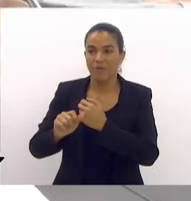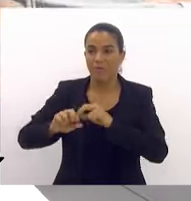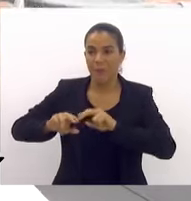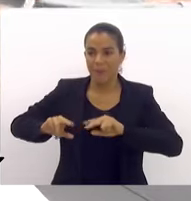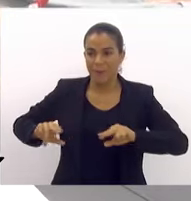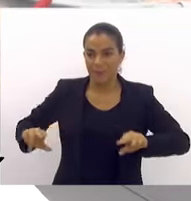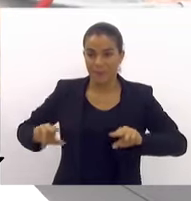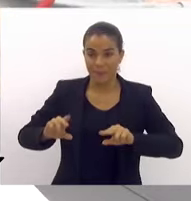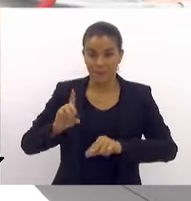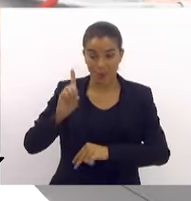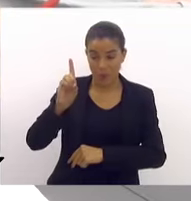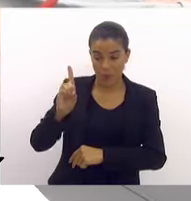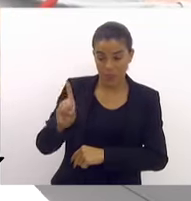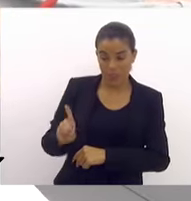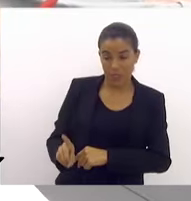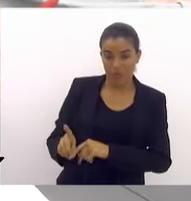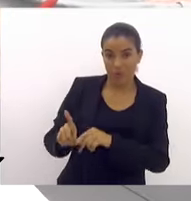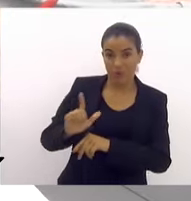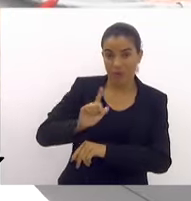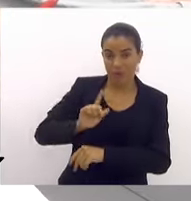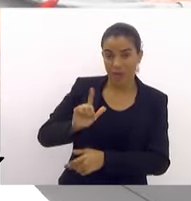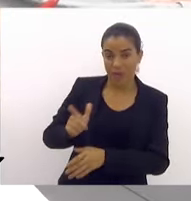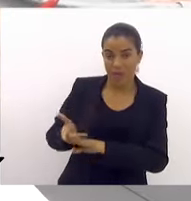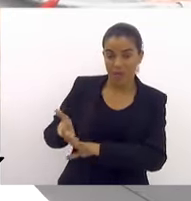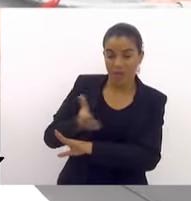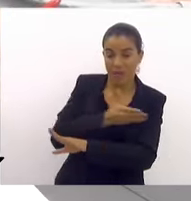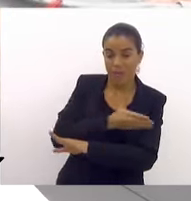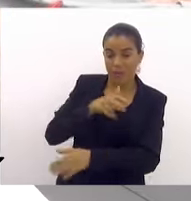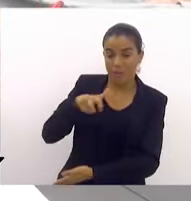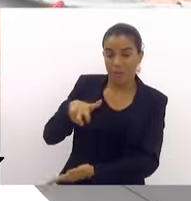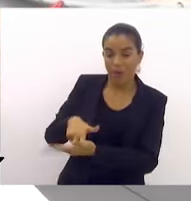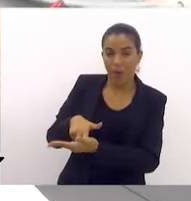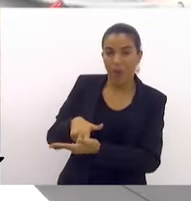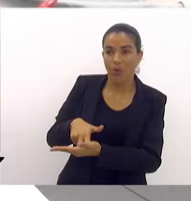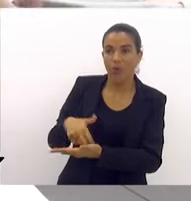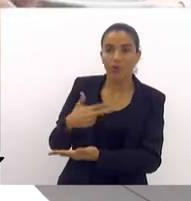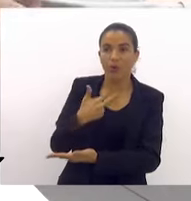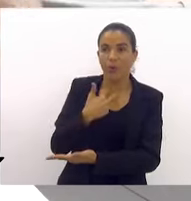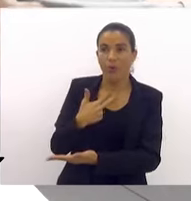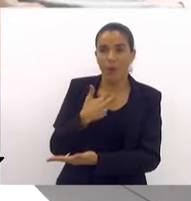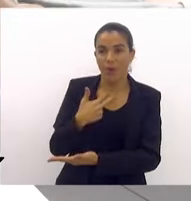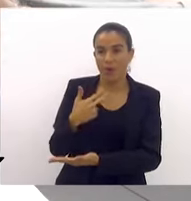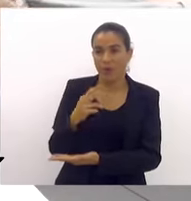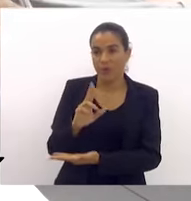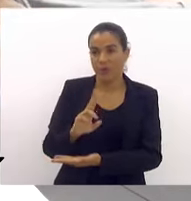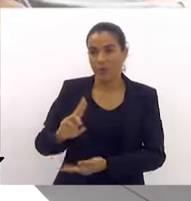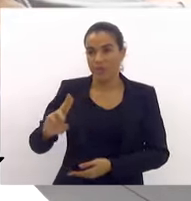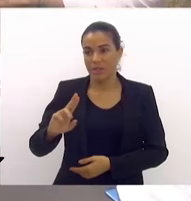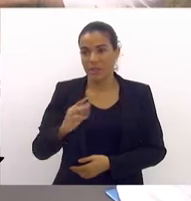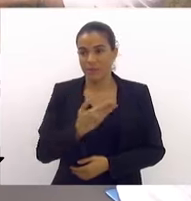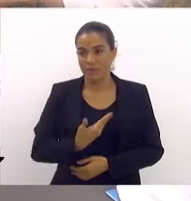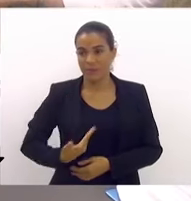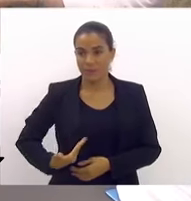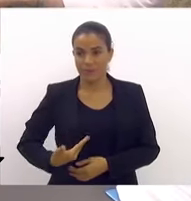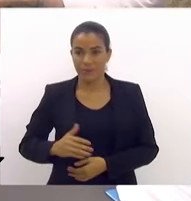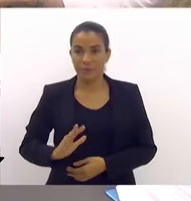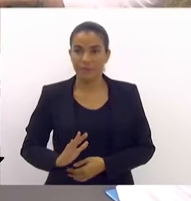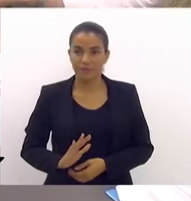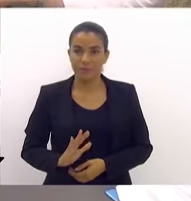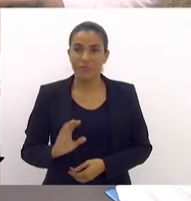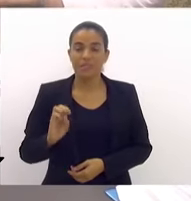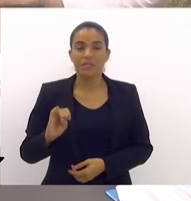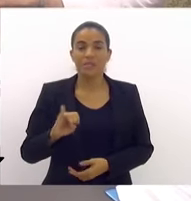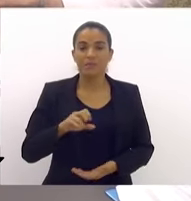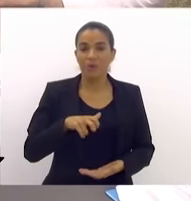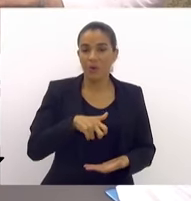os seus diretores forem condenados por isso, a entidade não pode ser de utilidade. Deputado Carlos, me perdoe. se forem